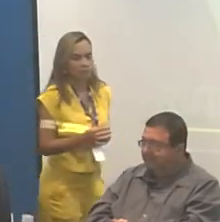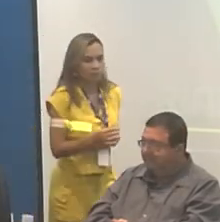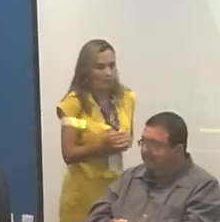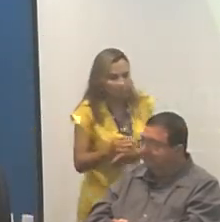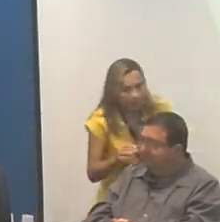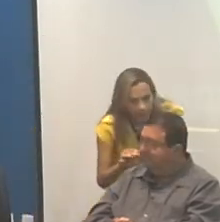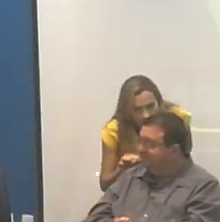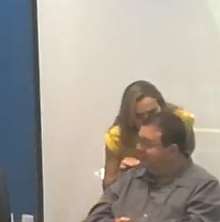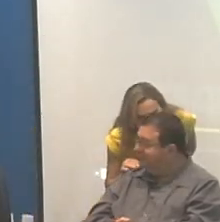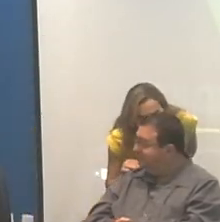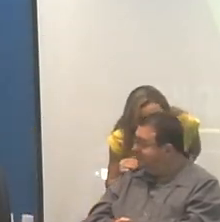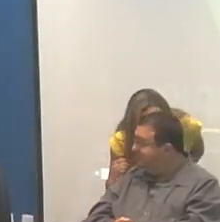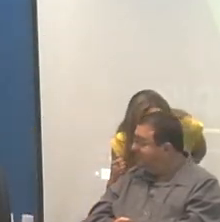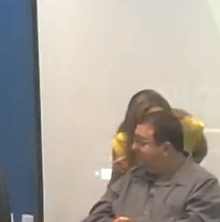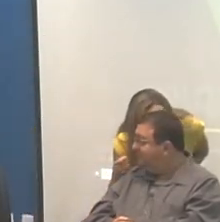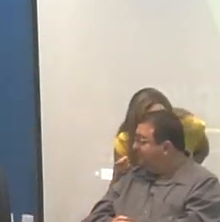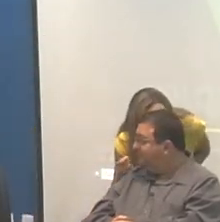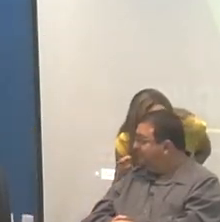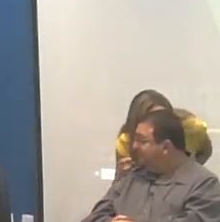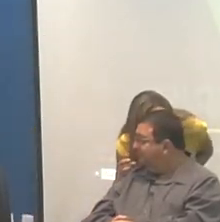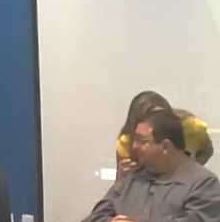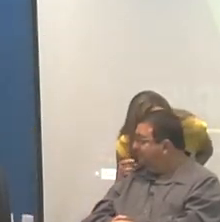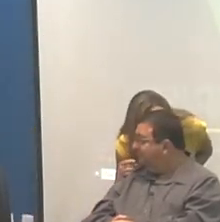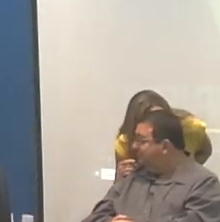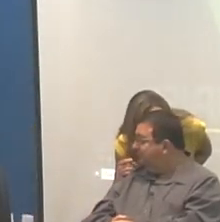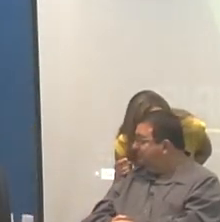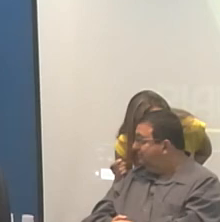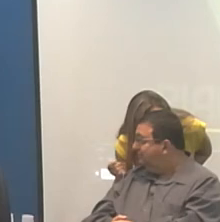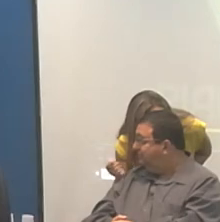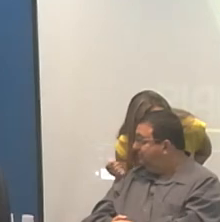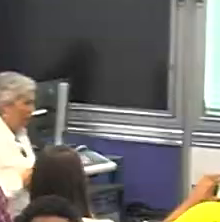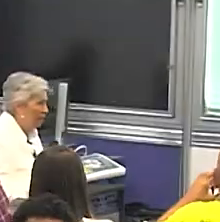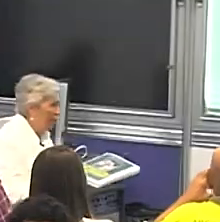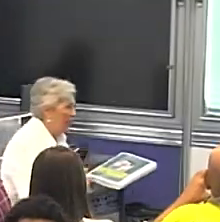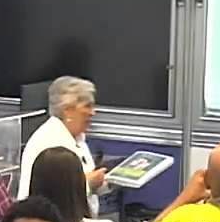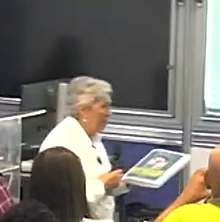tenha de fazer tanto sacrifício.